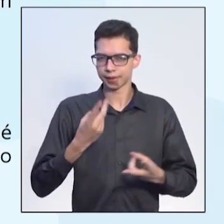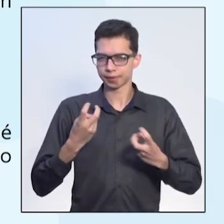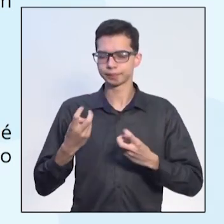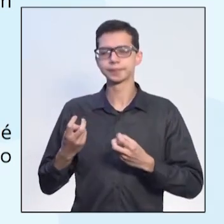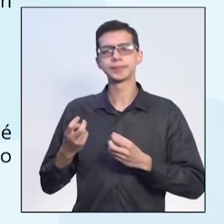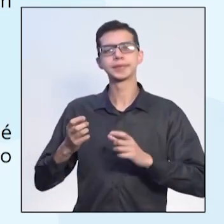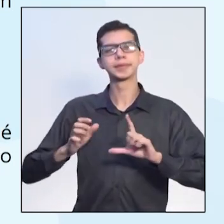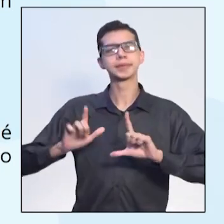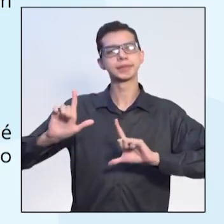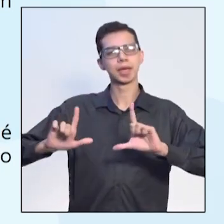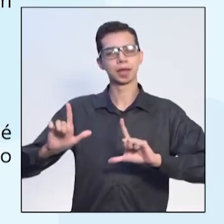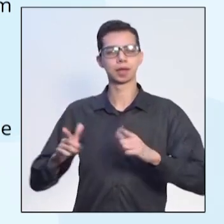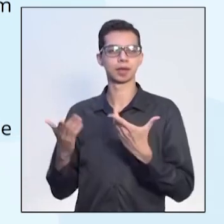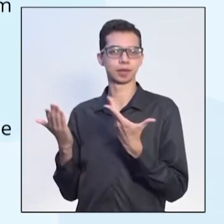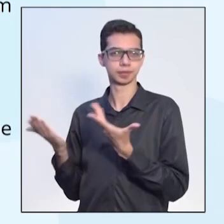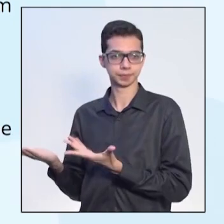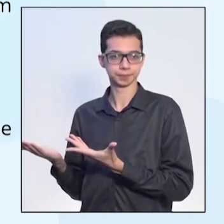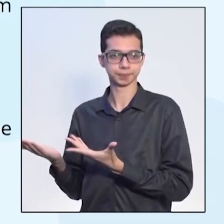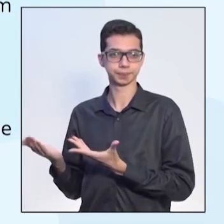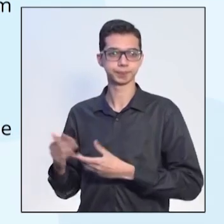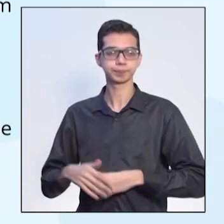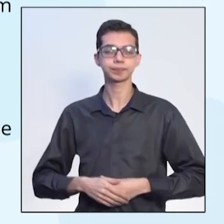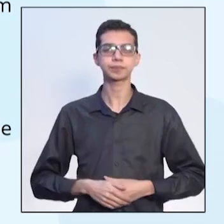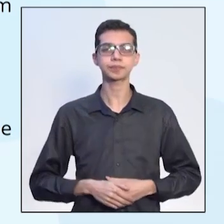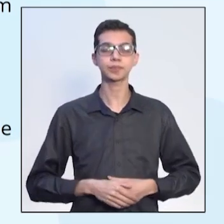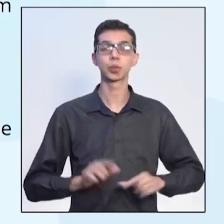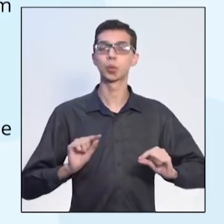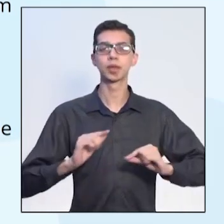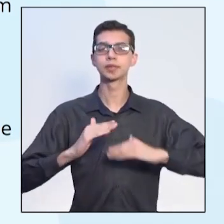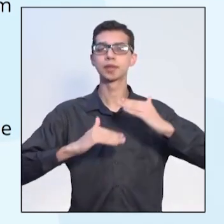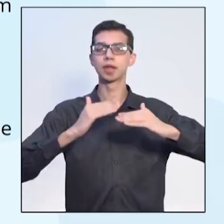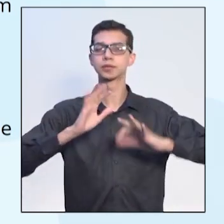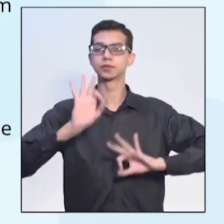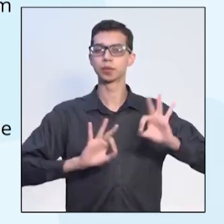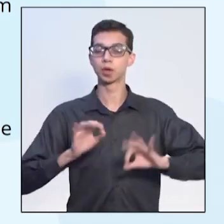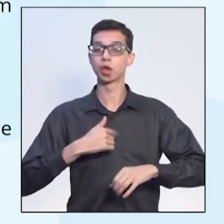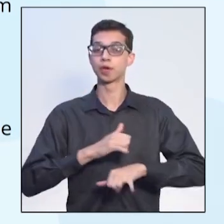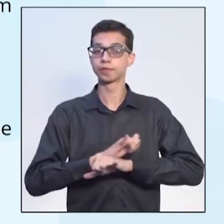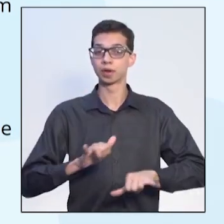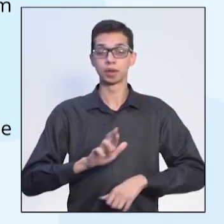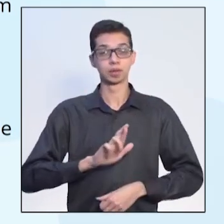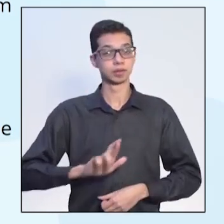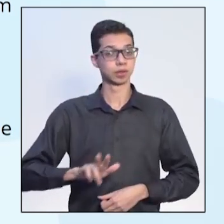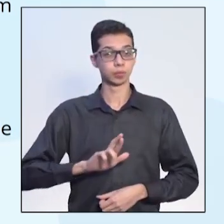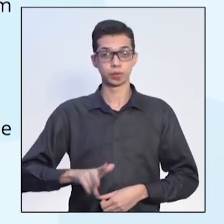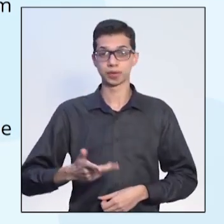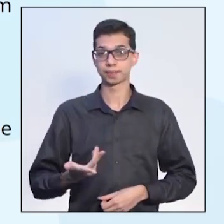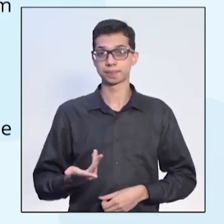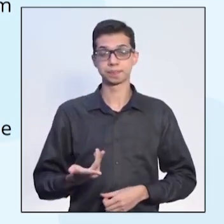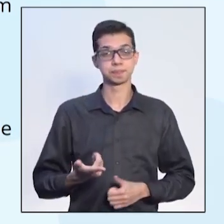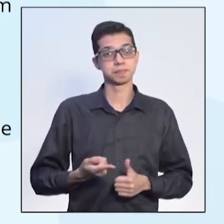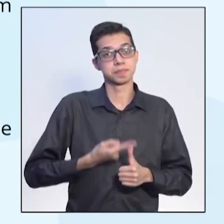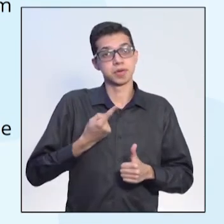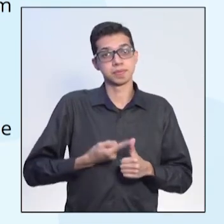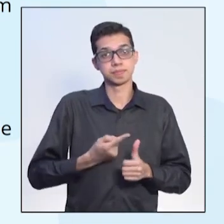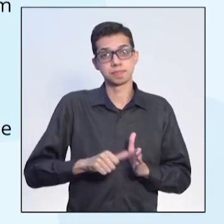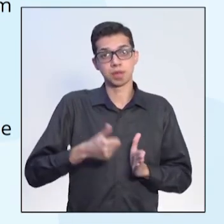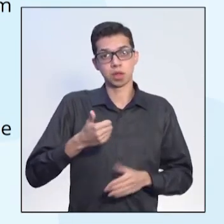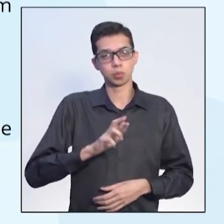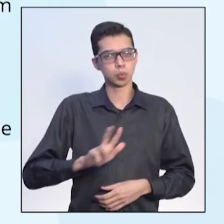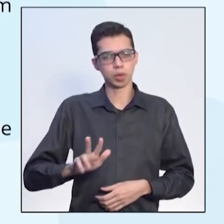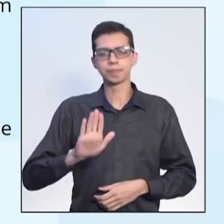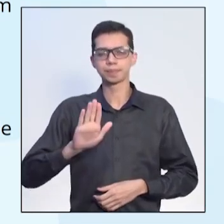as bases. E eu, no desenvolvimento, eu falo, não foi o primeiro, né? Mas foi genial a ponto de